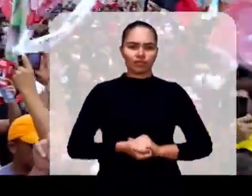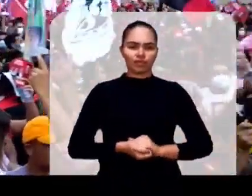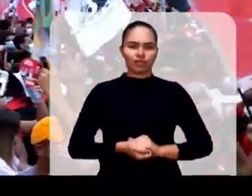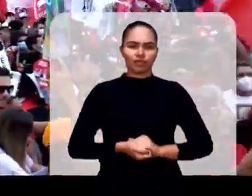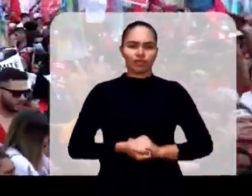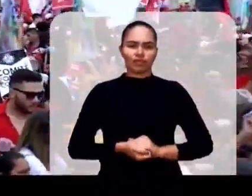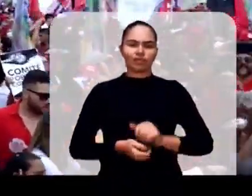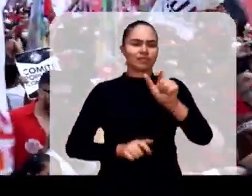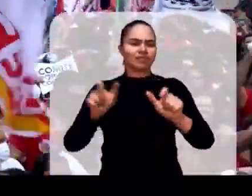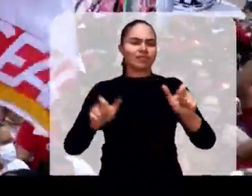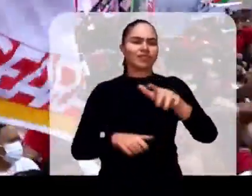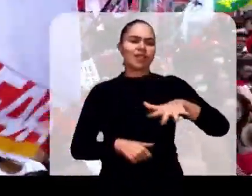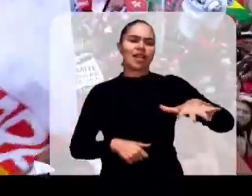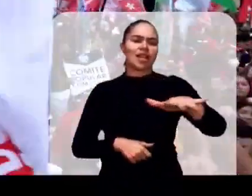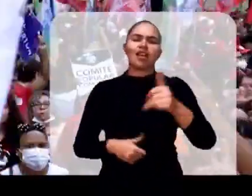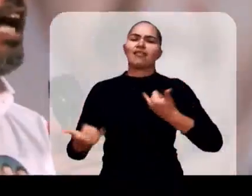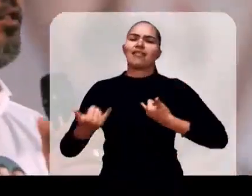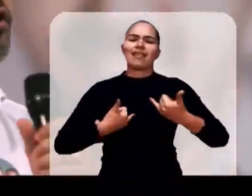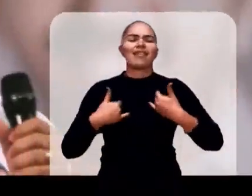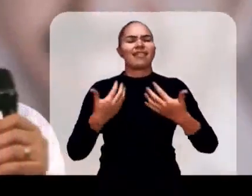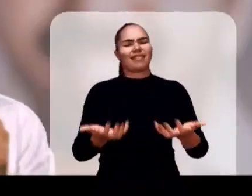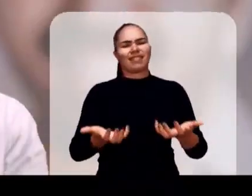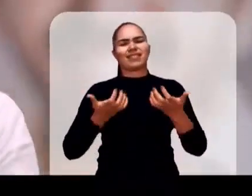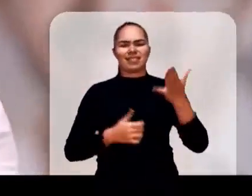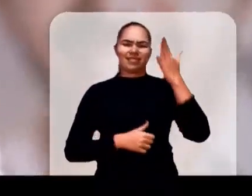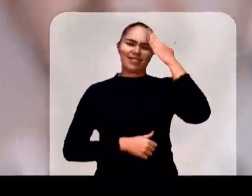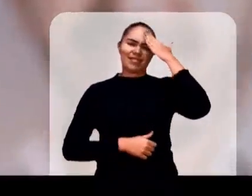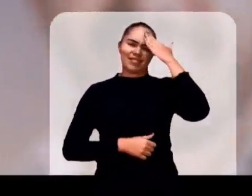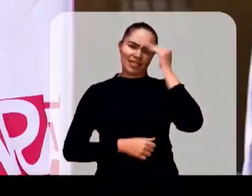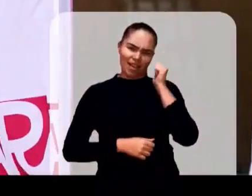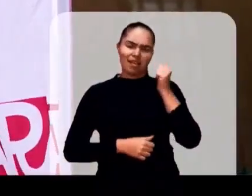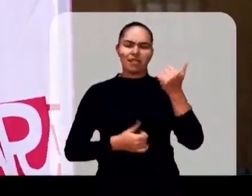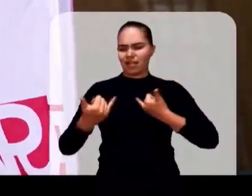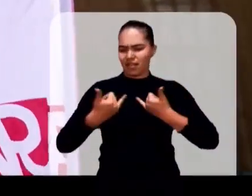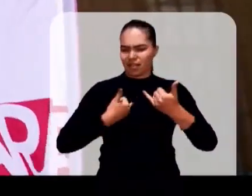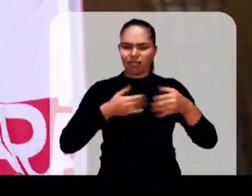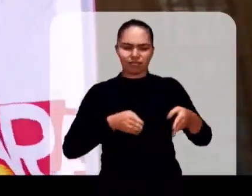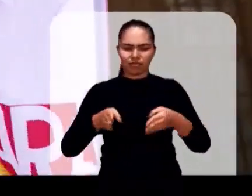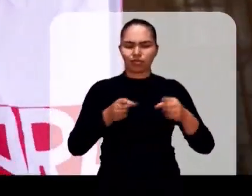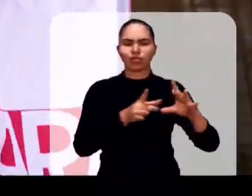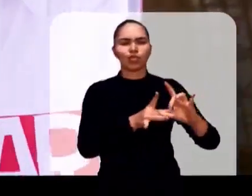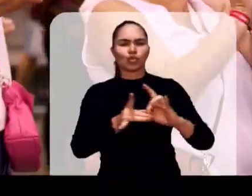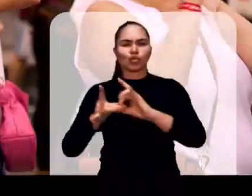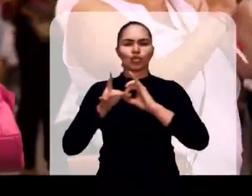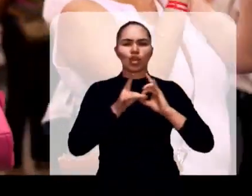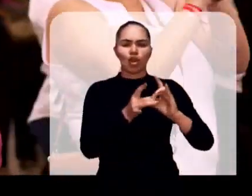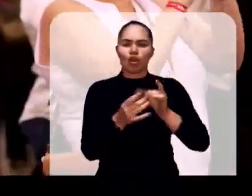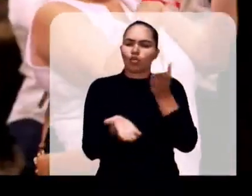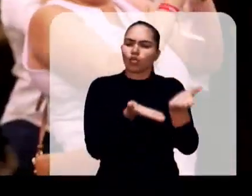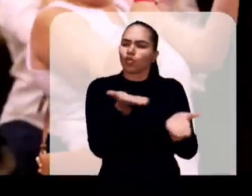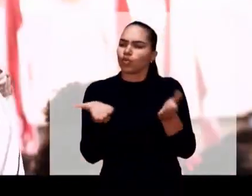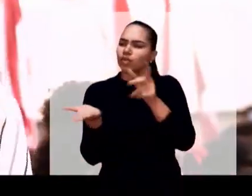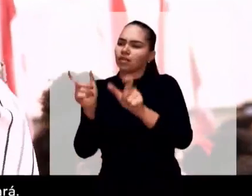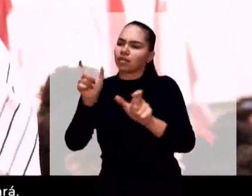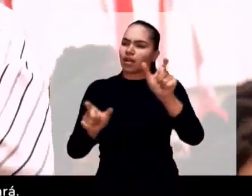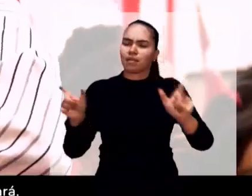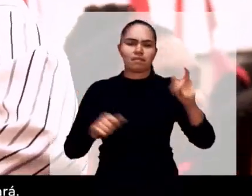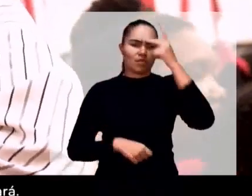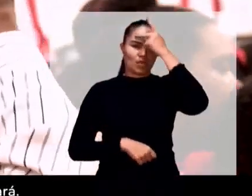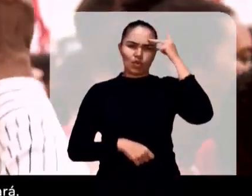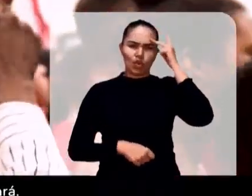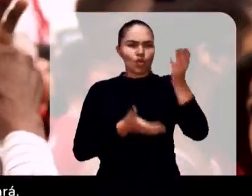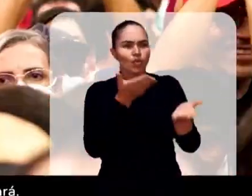fraternidade. E o povo já nos disse o caminho. O caminho é a união,